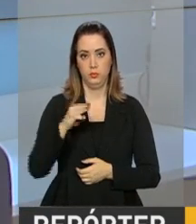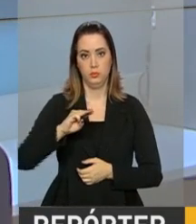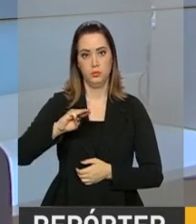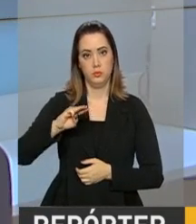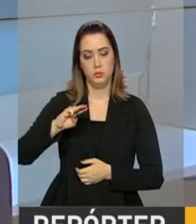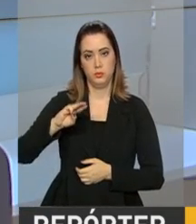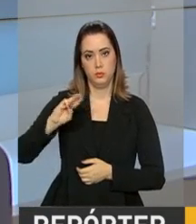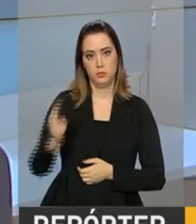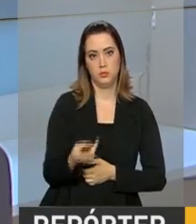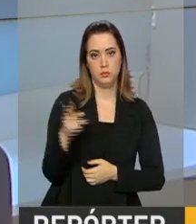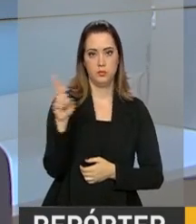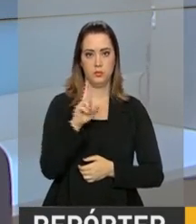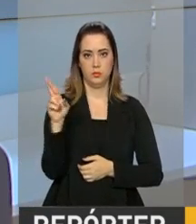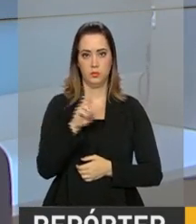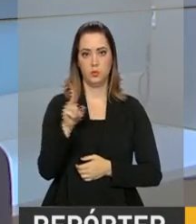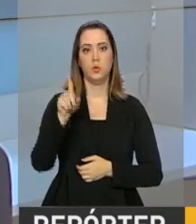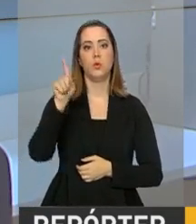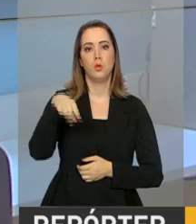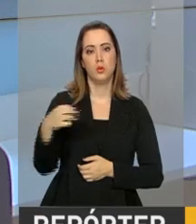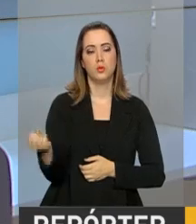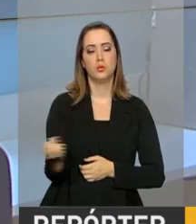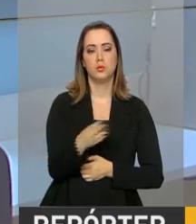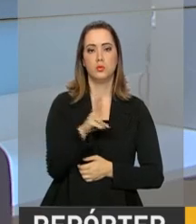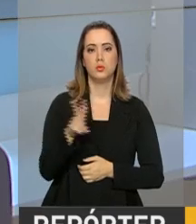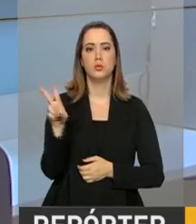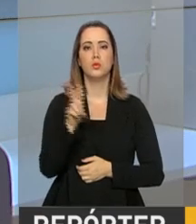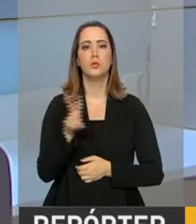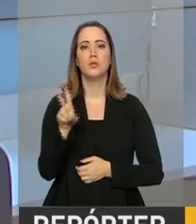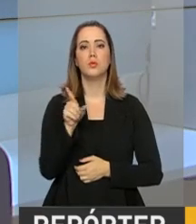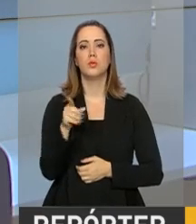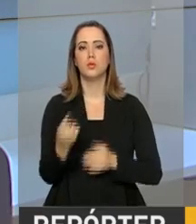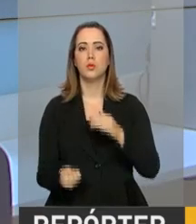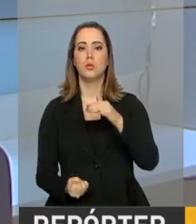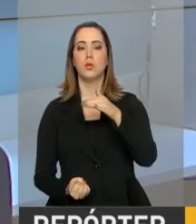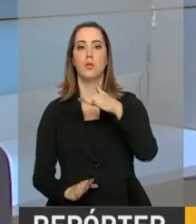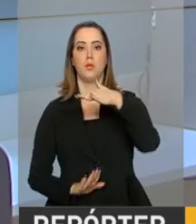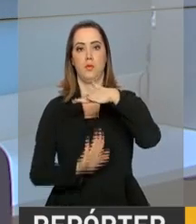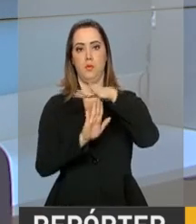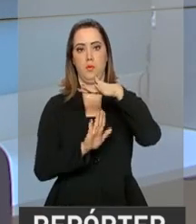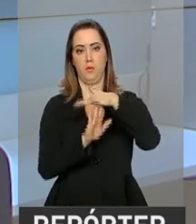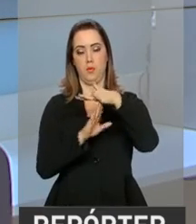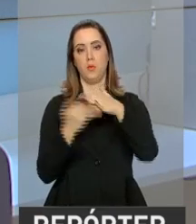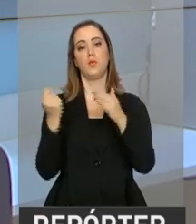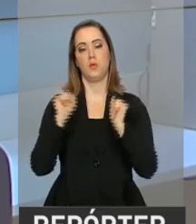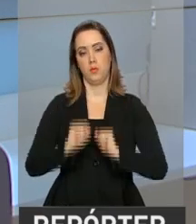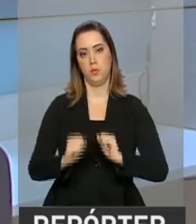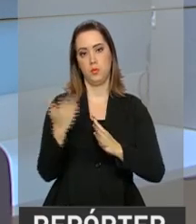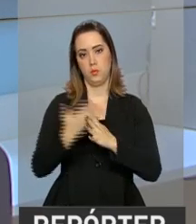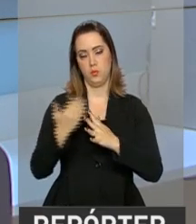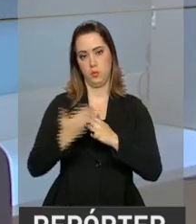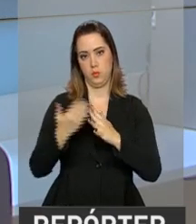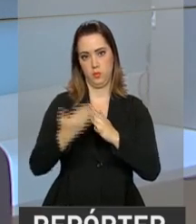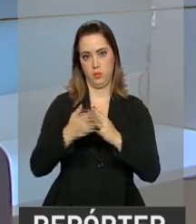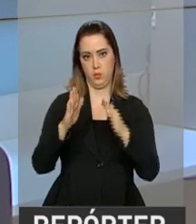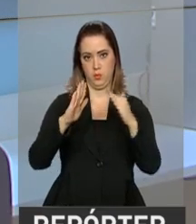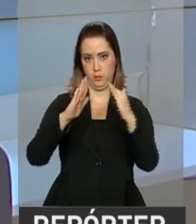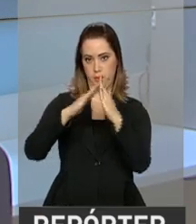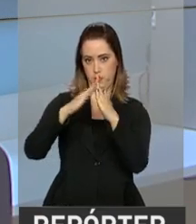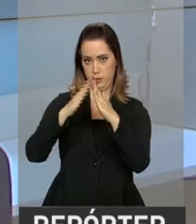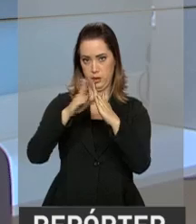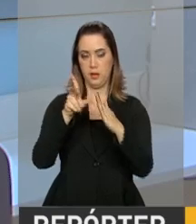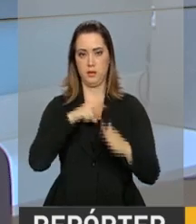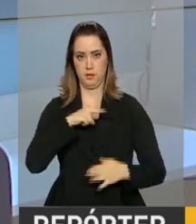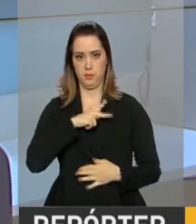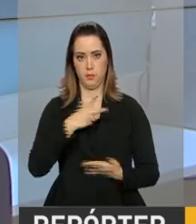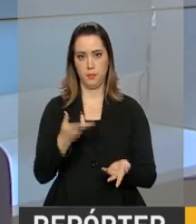deais é o novo valor máximo dos imóveis que poderão ser financiados pela Caixa Econômica Federal hoje o limite de financiamento é de